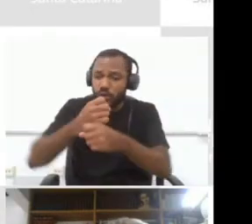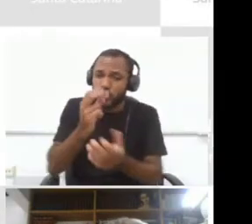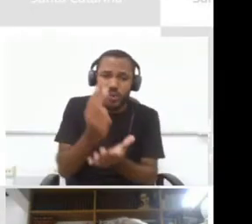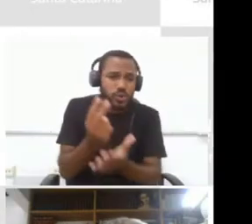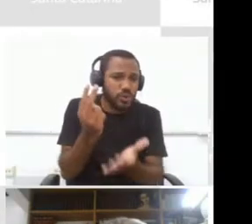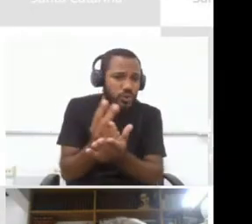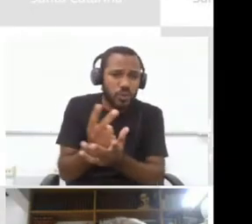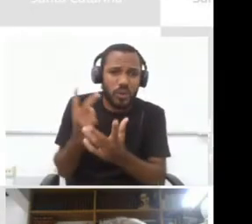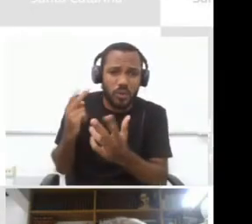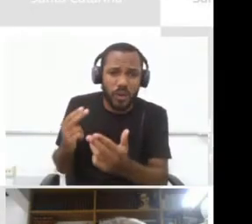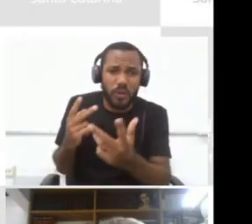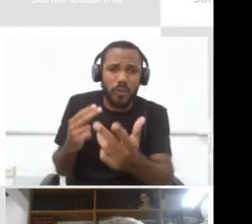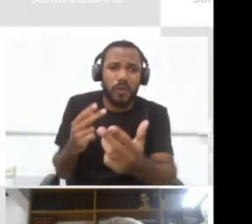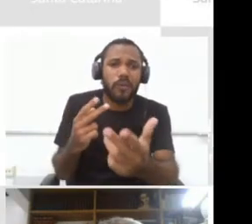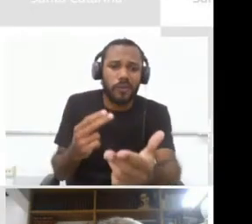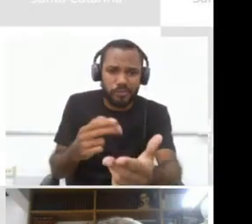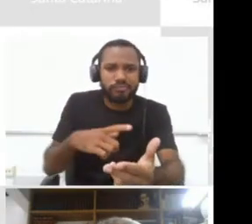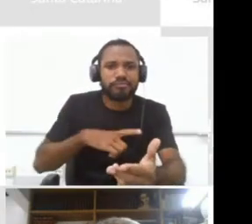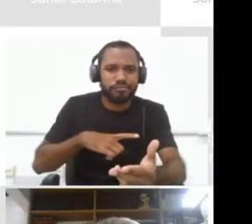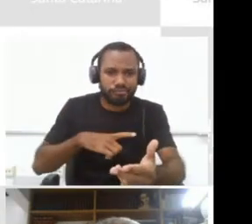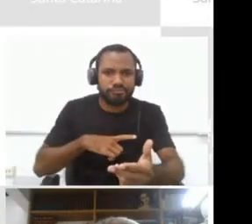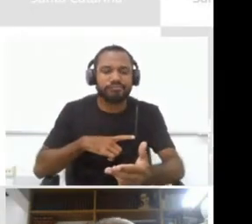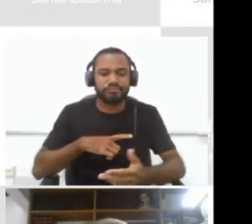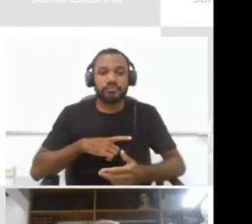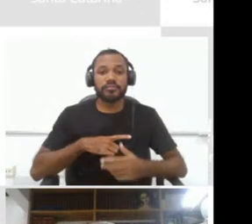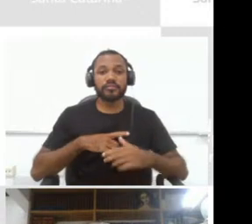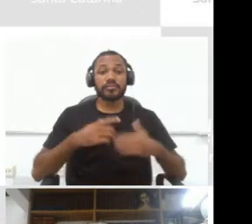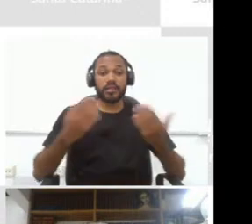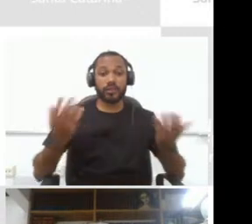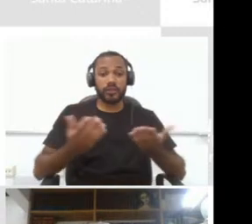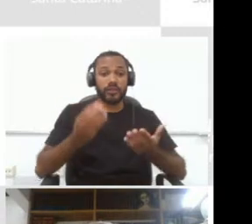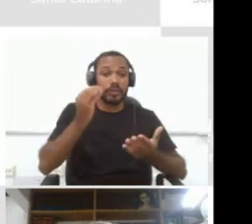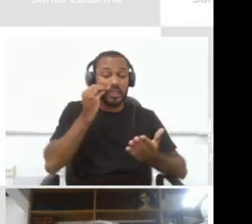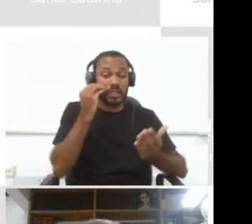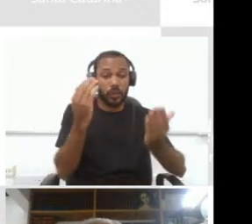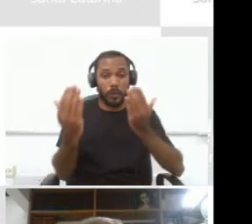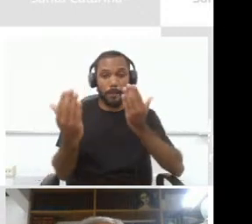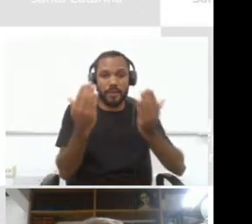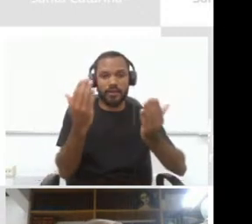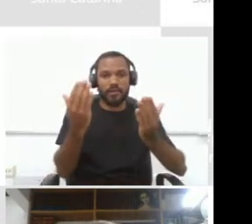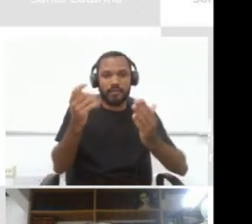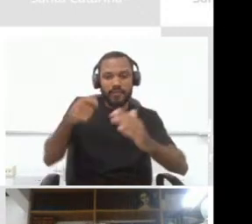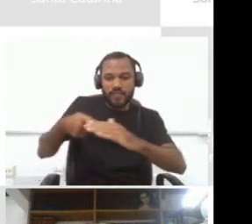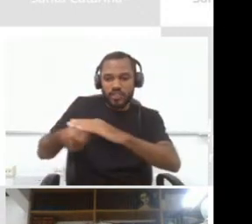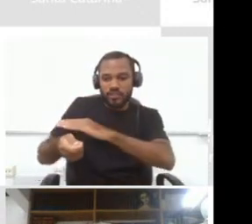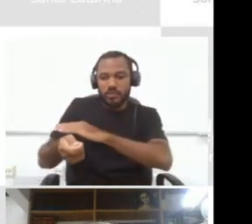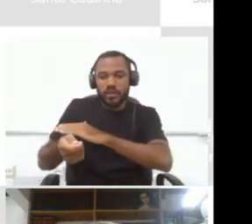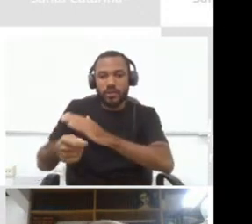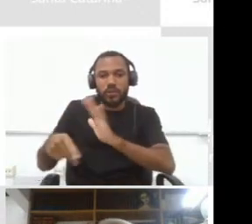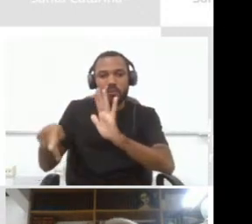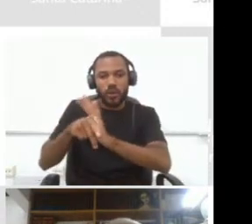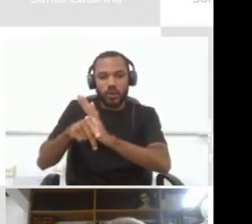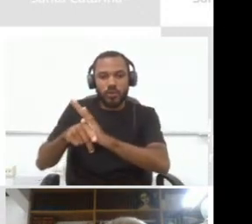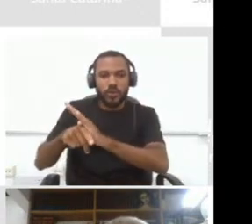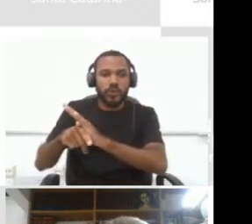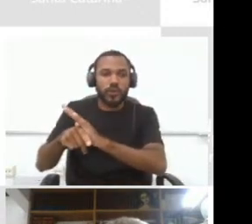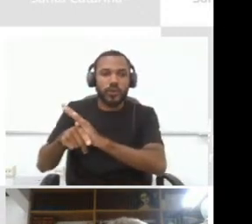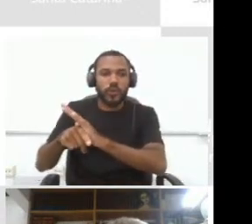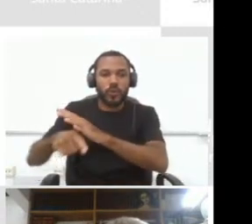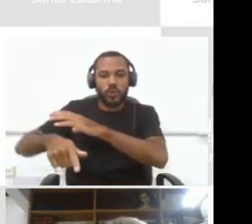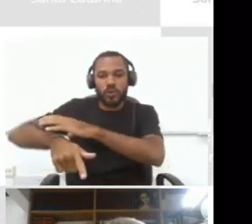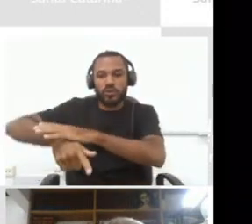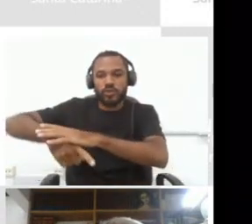Se vocês pegarem agora os investimentos, vamos comparar os investimentos em renováveis com os investimentos em